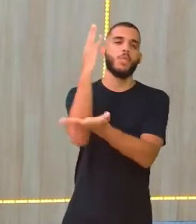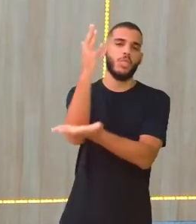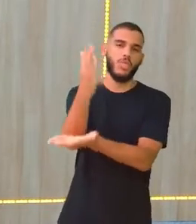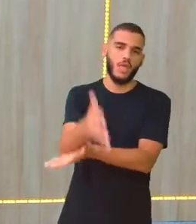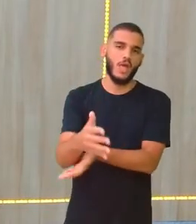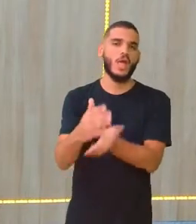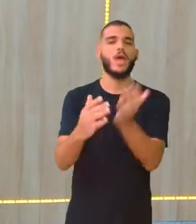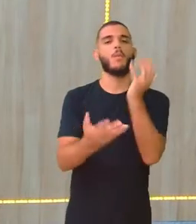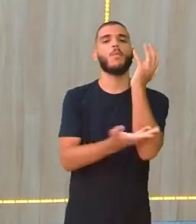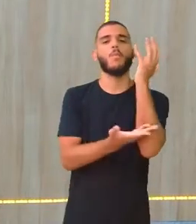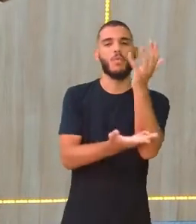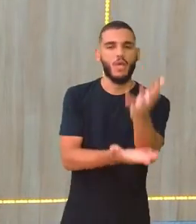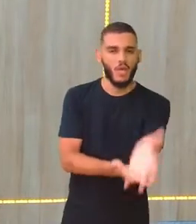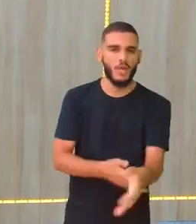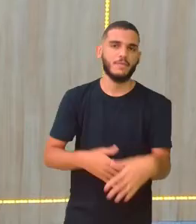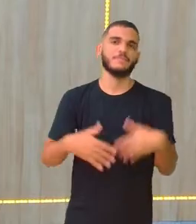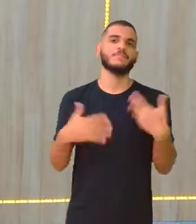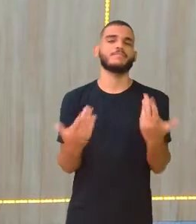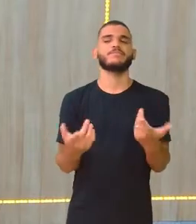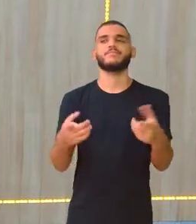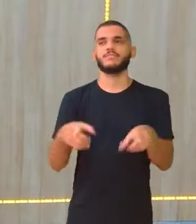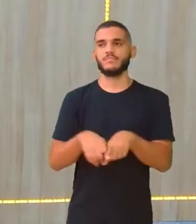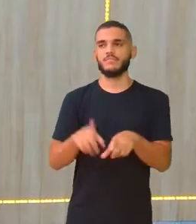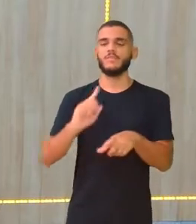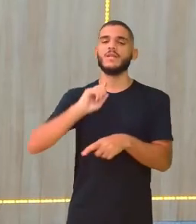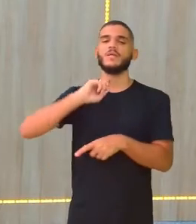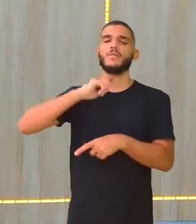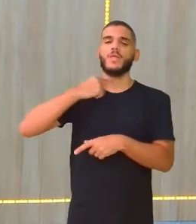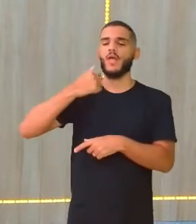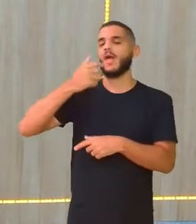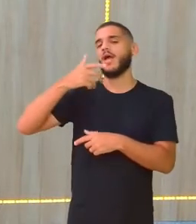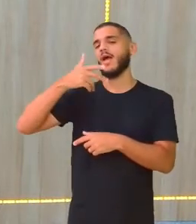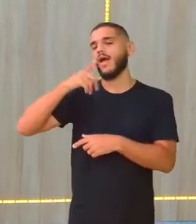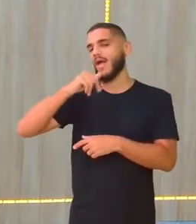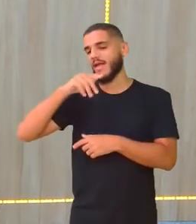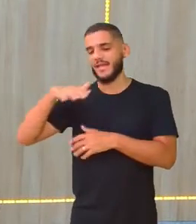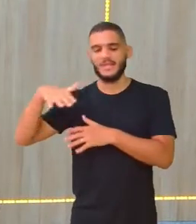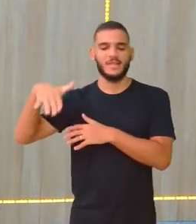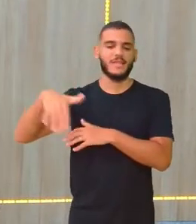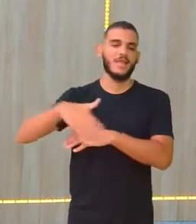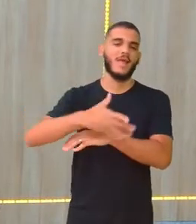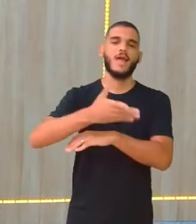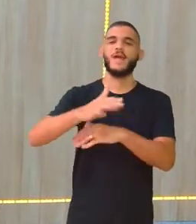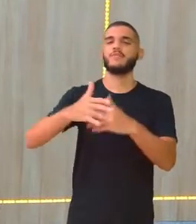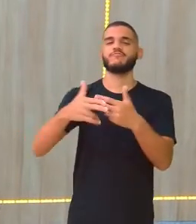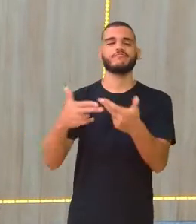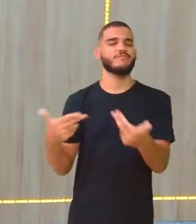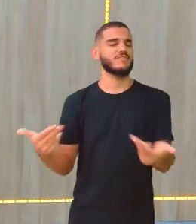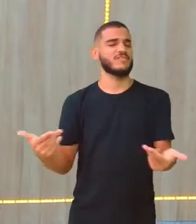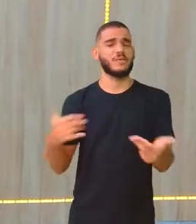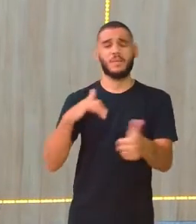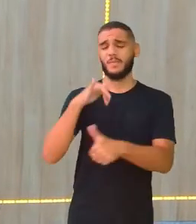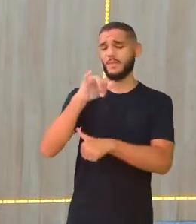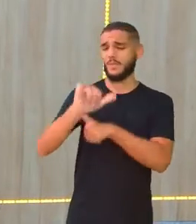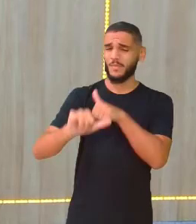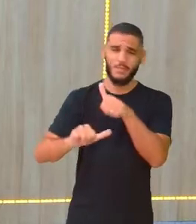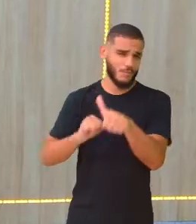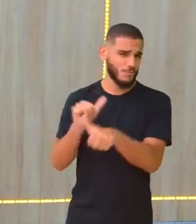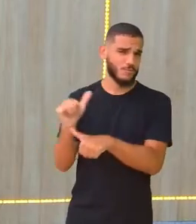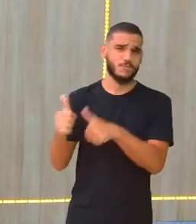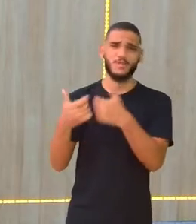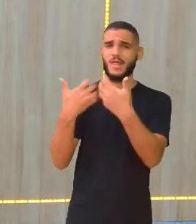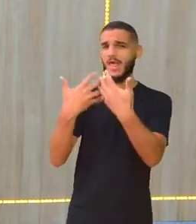das águas também ali, com descarte de esgoto, lixo, começa a alterar aquela dinâmica daquele espaço